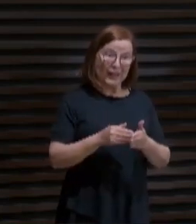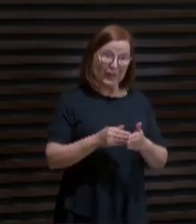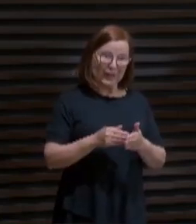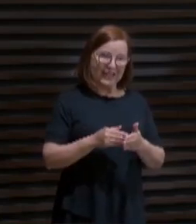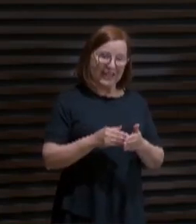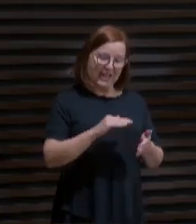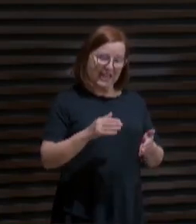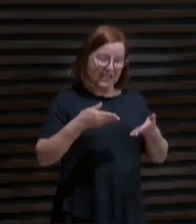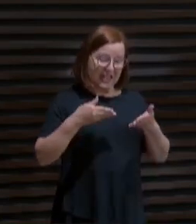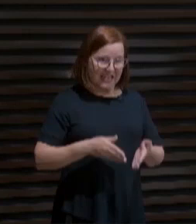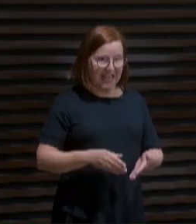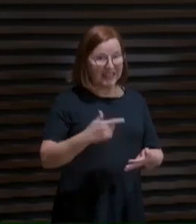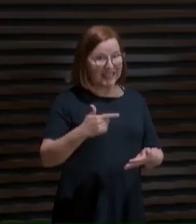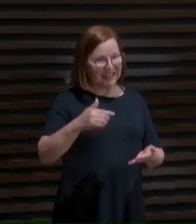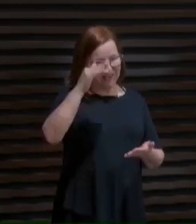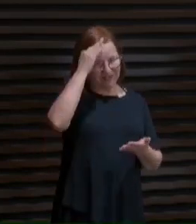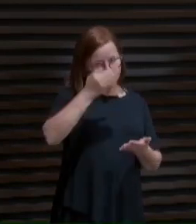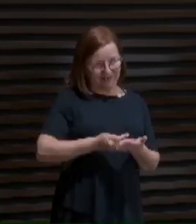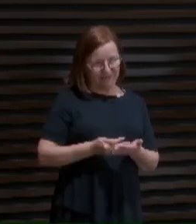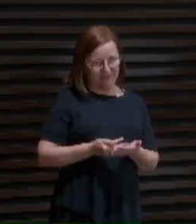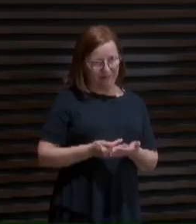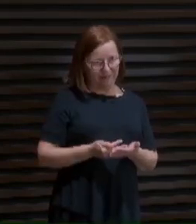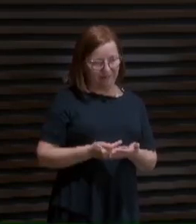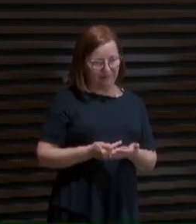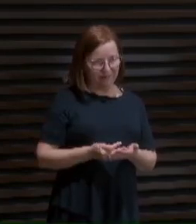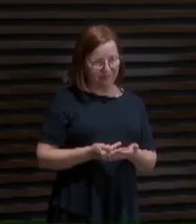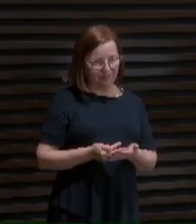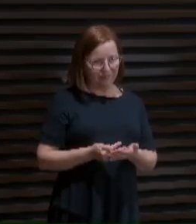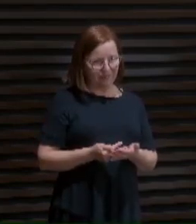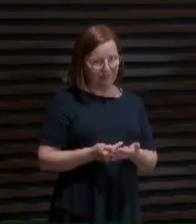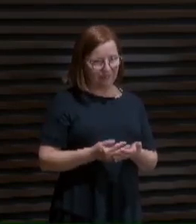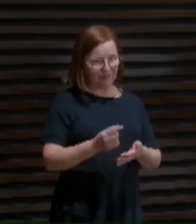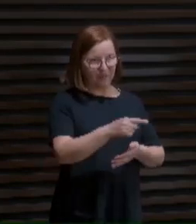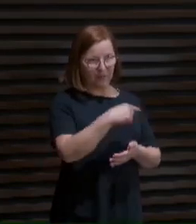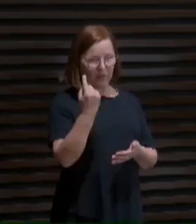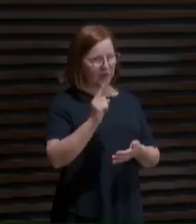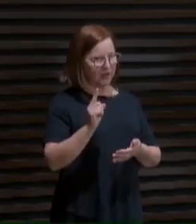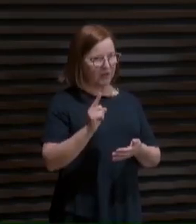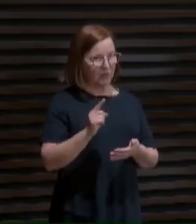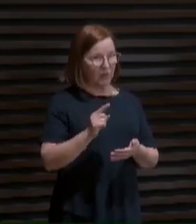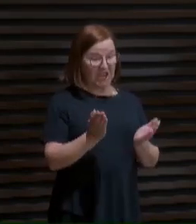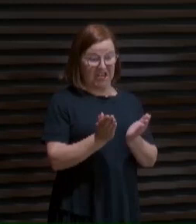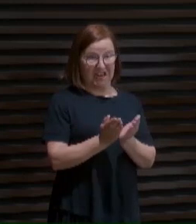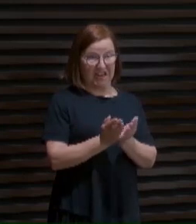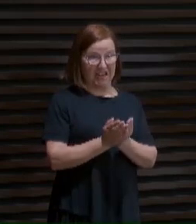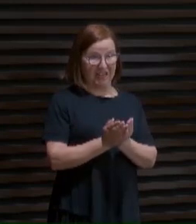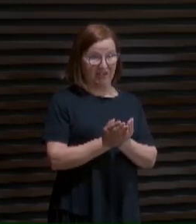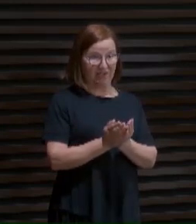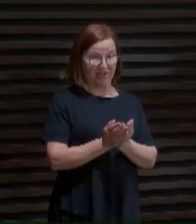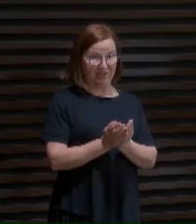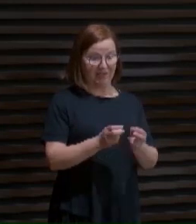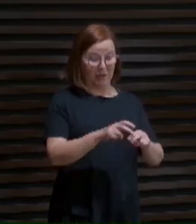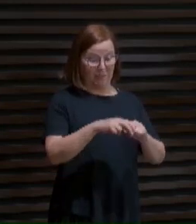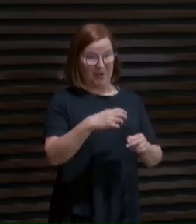incrédula. Nós não somos crentes por natureza.